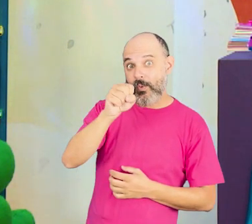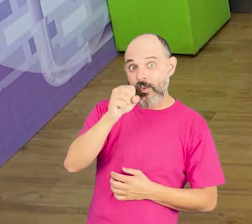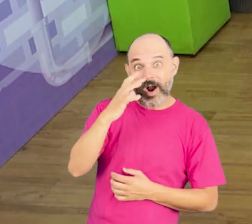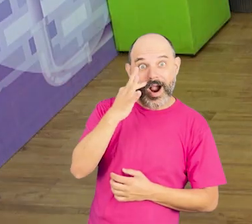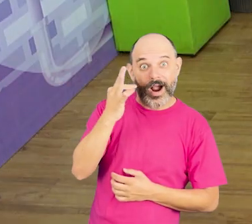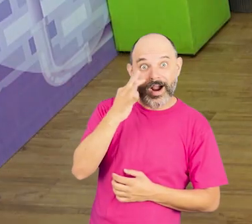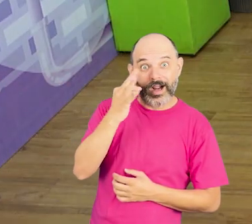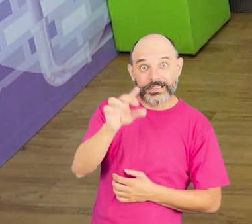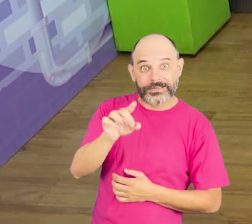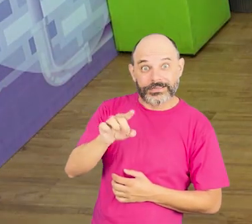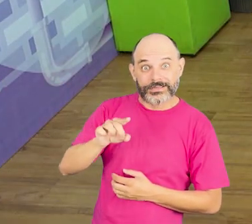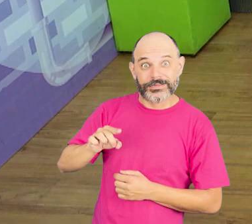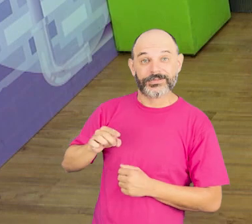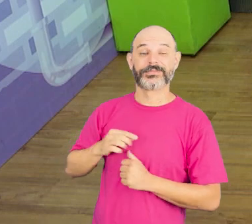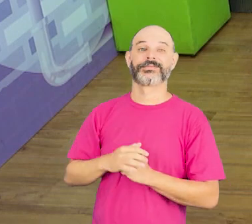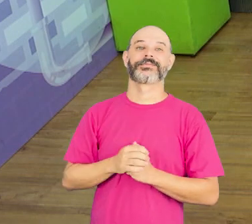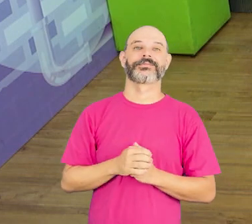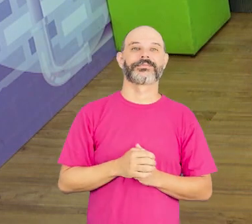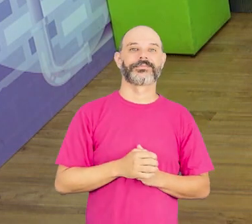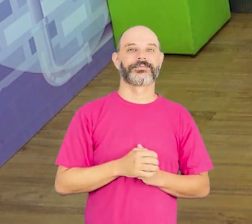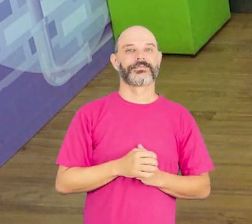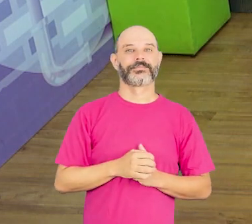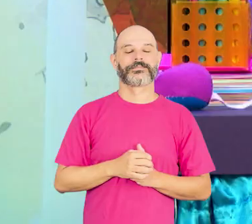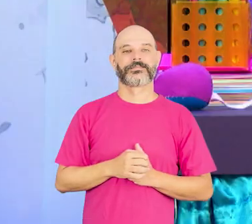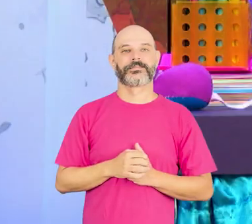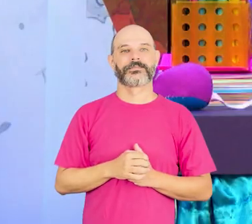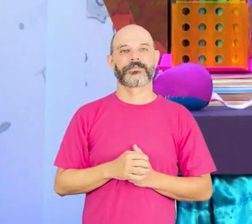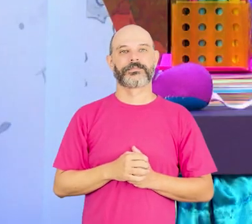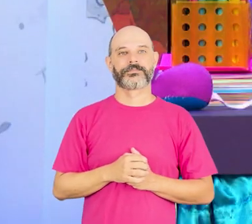1, 2, 3, 4, 5, 6, 7, 8 ratinhos!